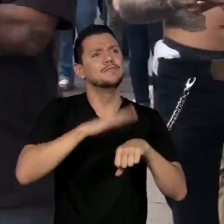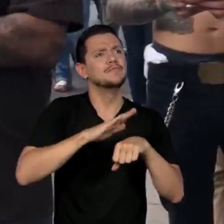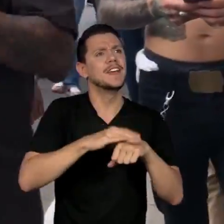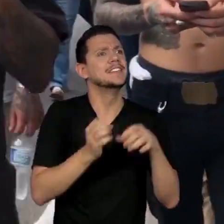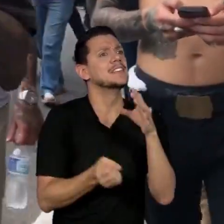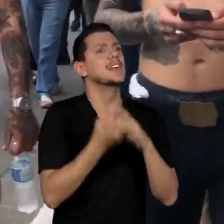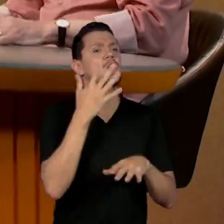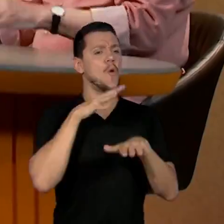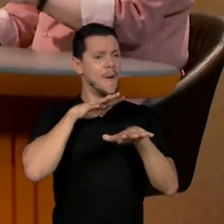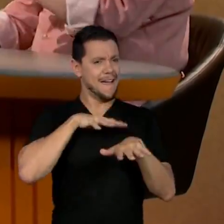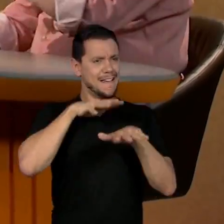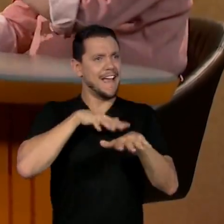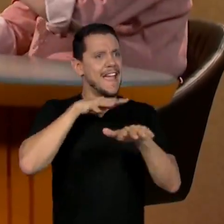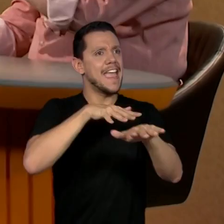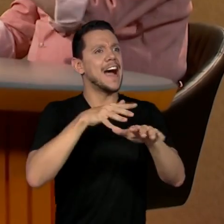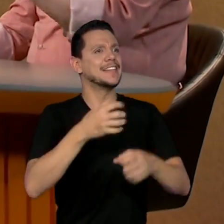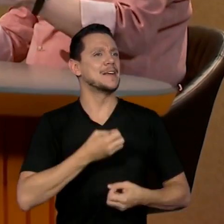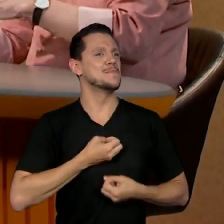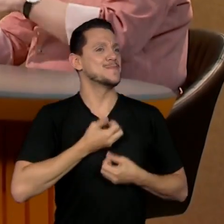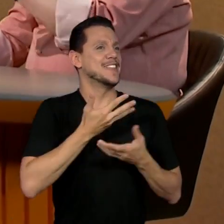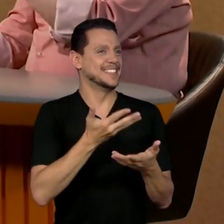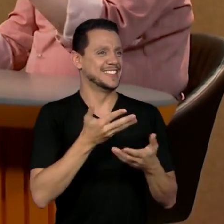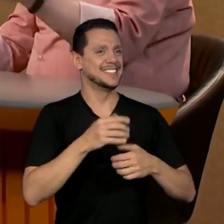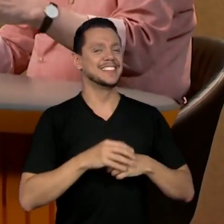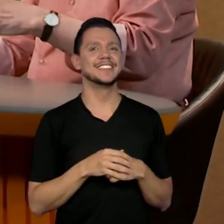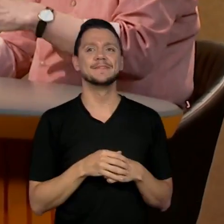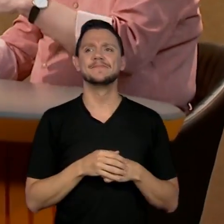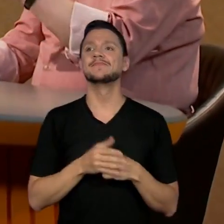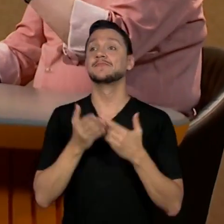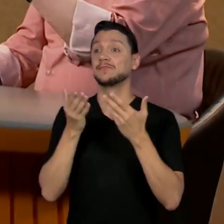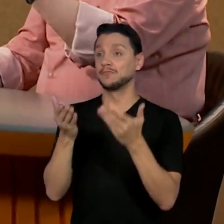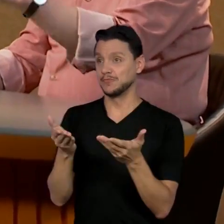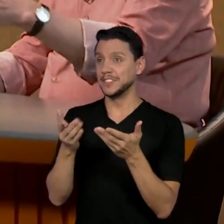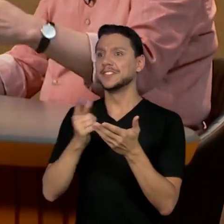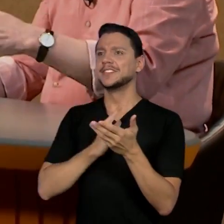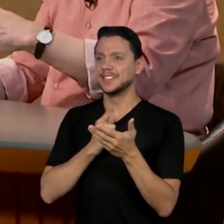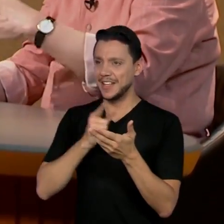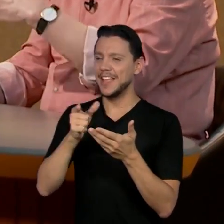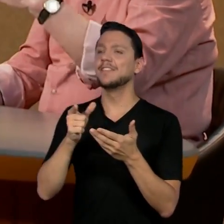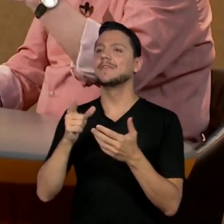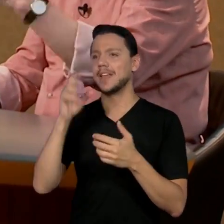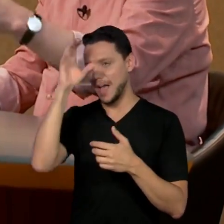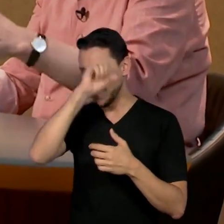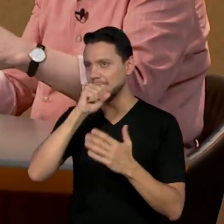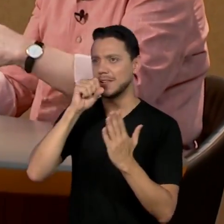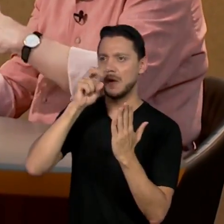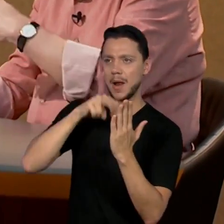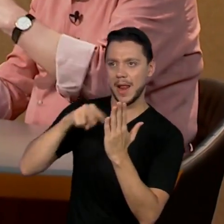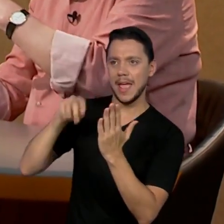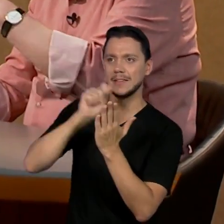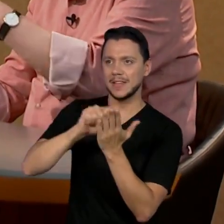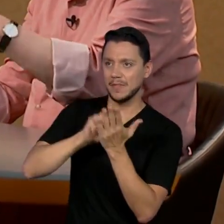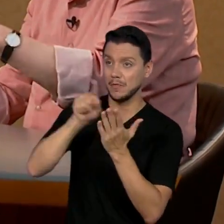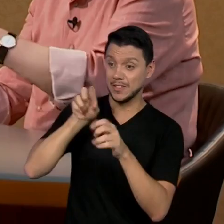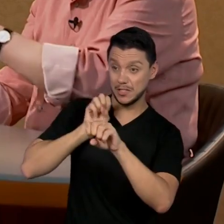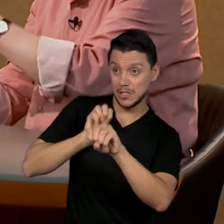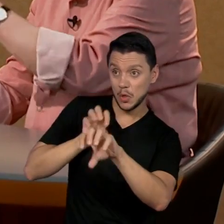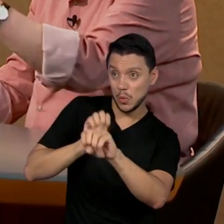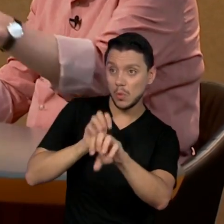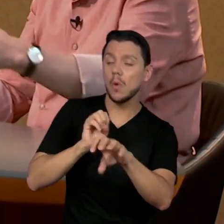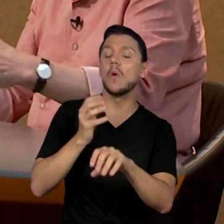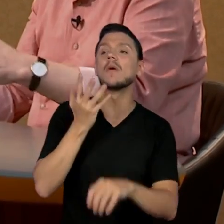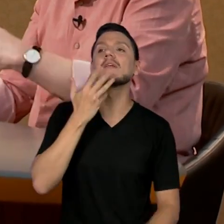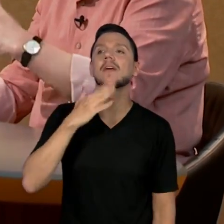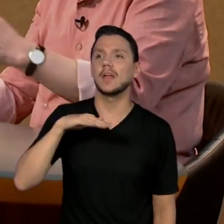carreata poética, né? E além dessa alfabetização de crianças e essa parte